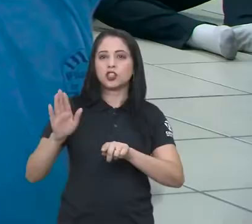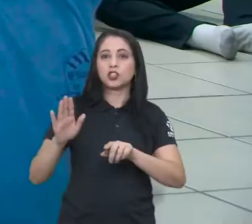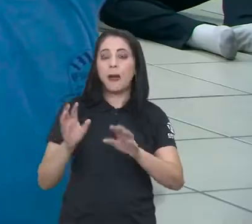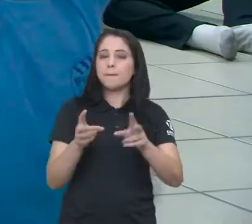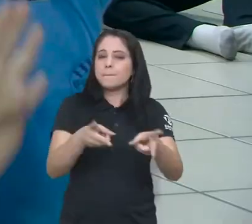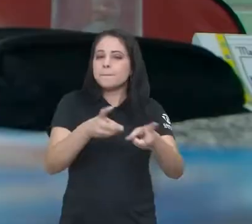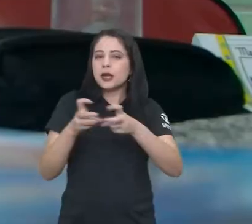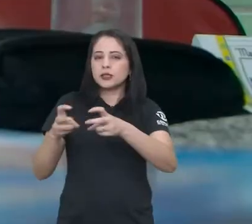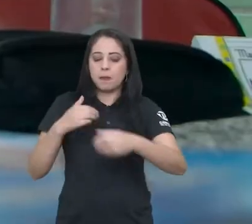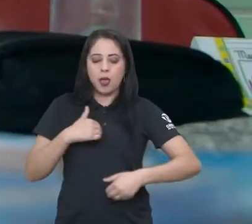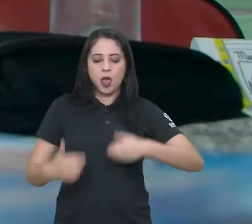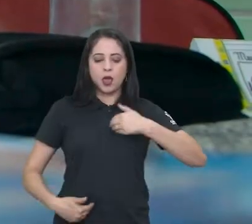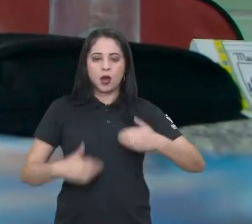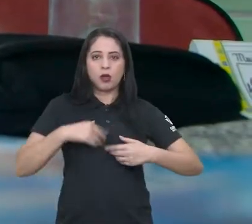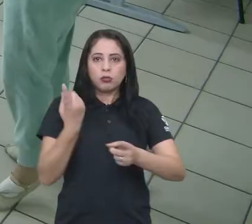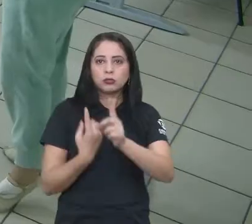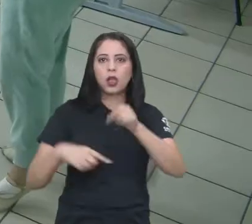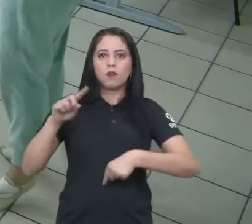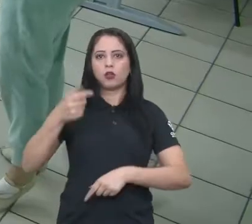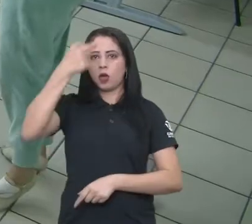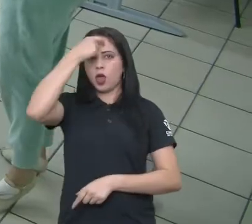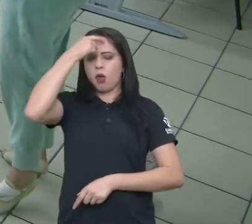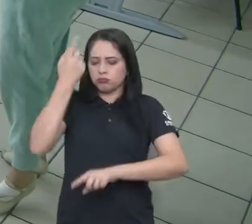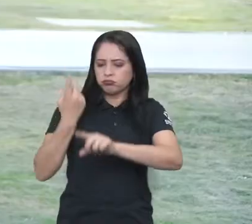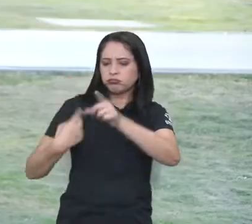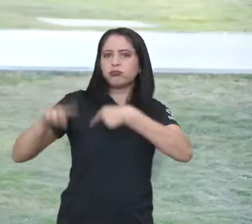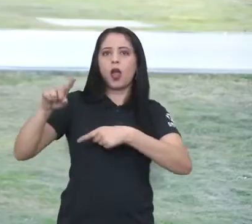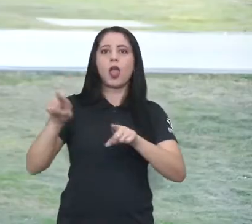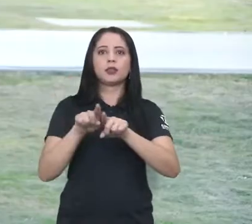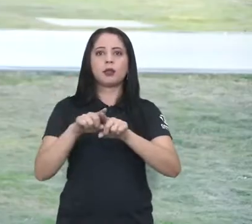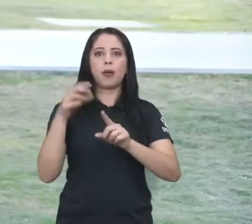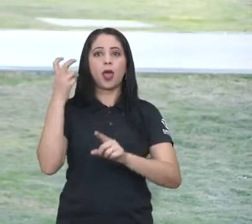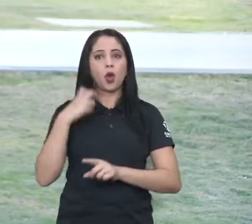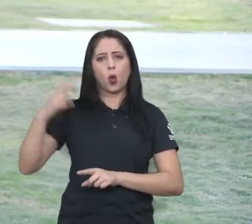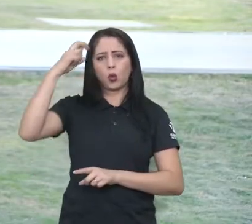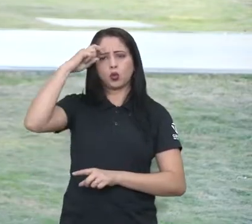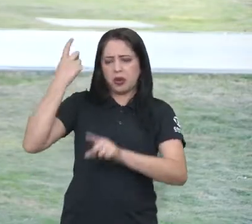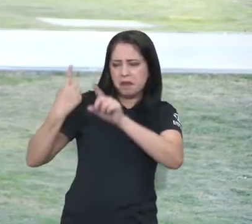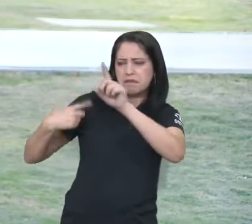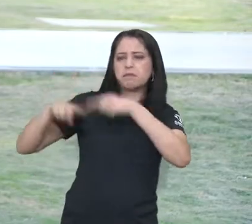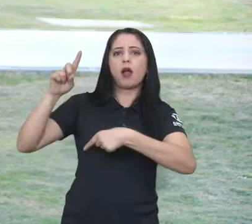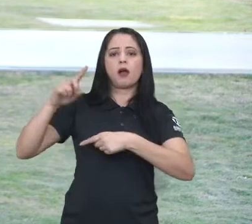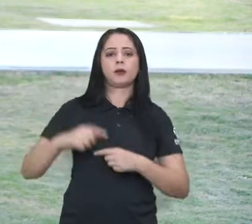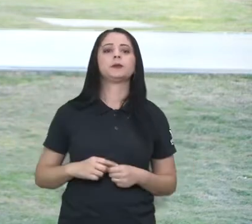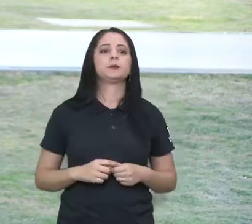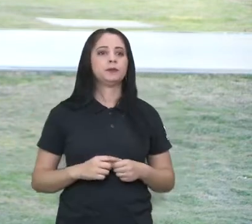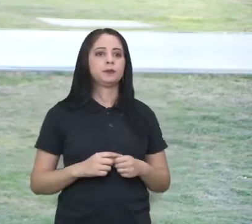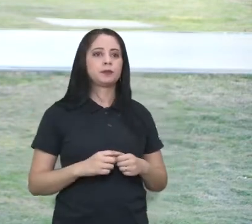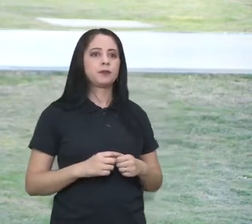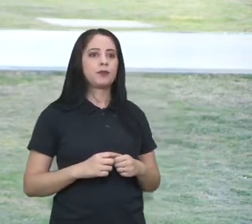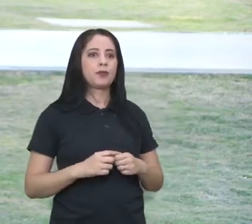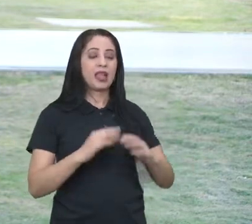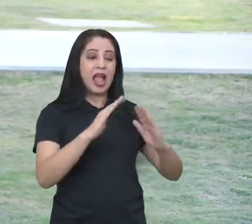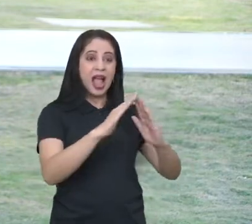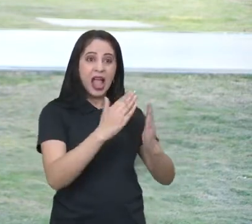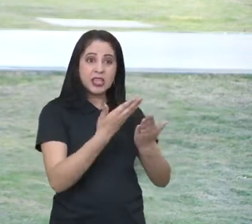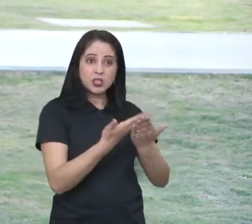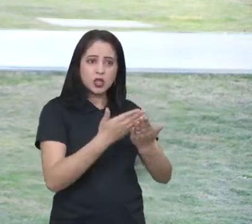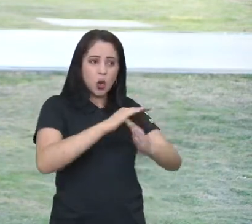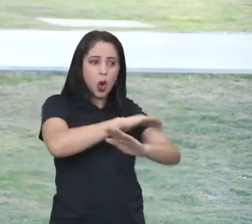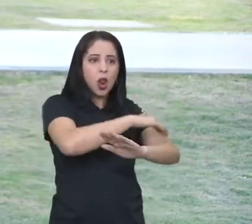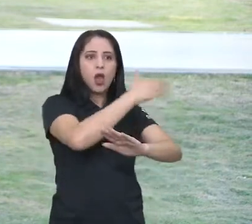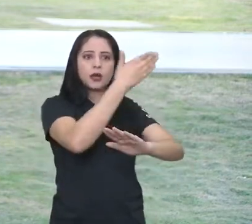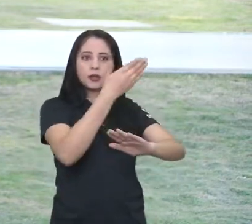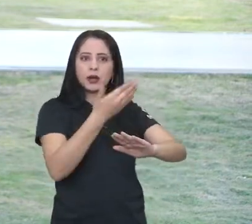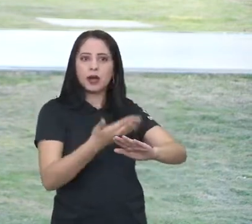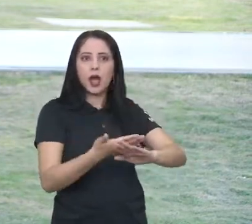física, intelectual, afetiva, social e cultural. Nós acreditamos que a educação integral ela é um conceito que abrange todos os perfis